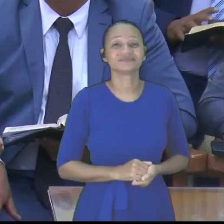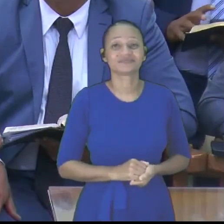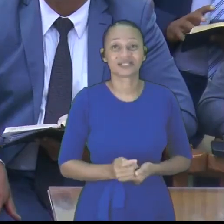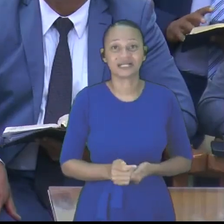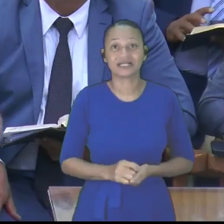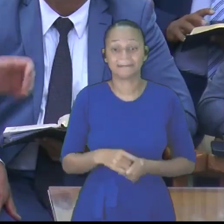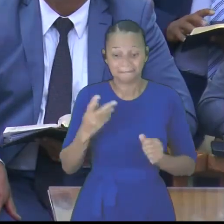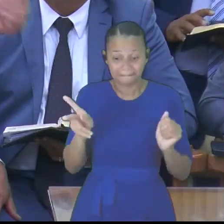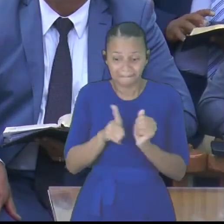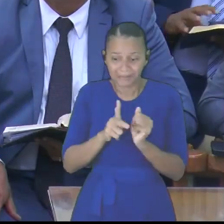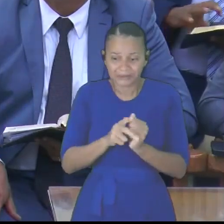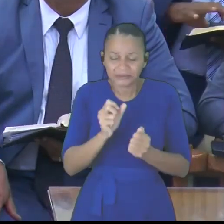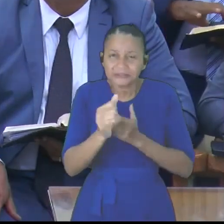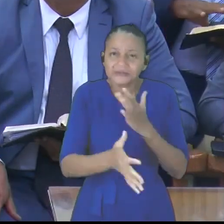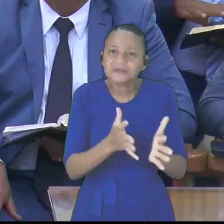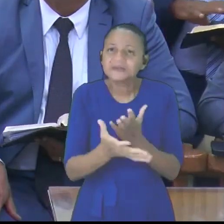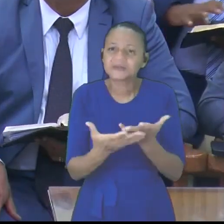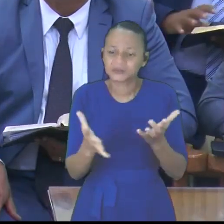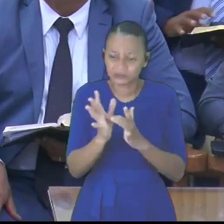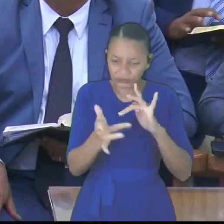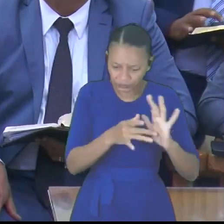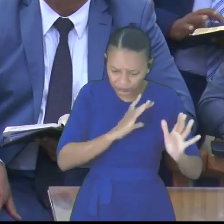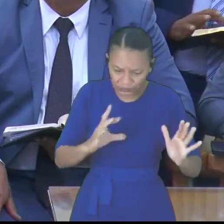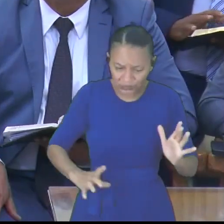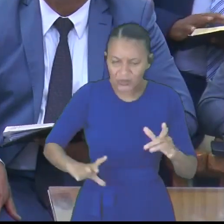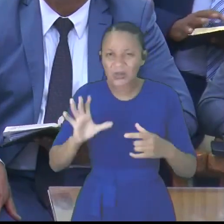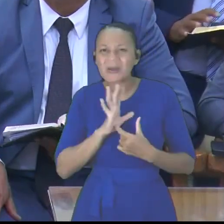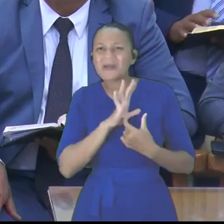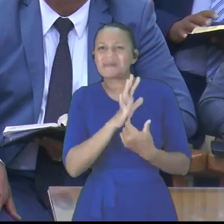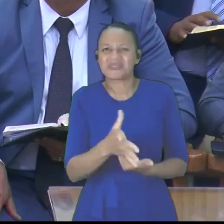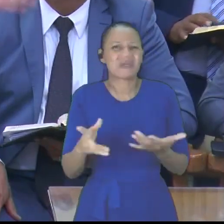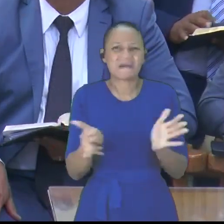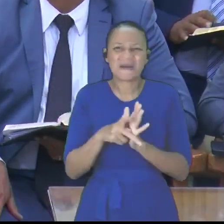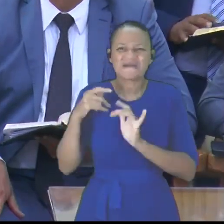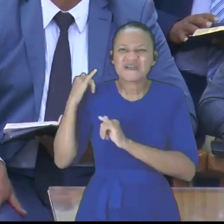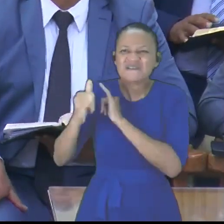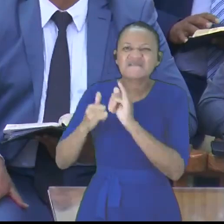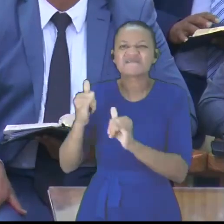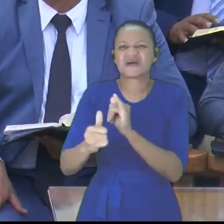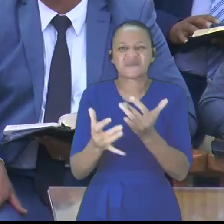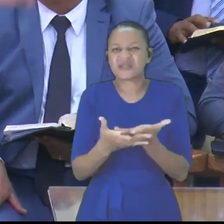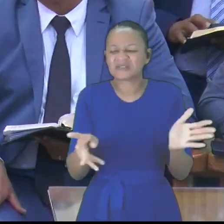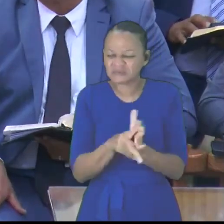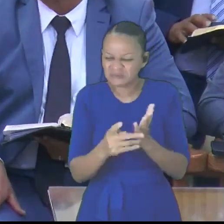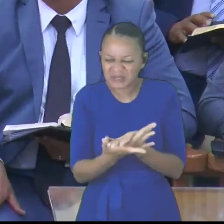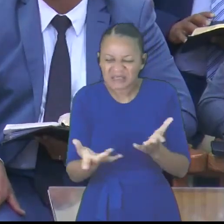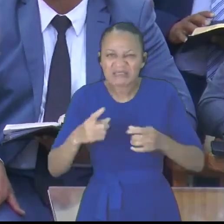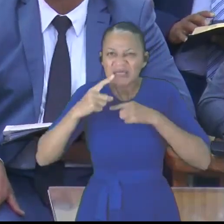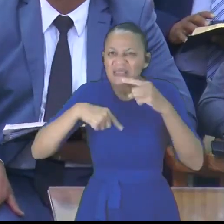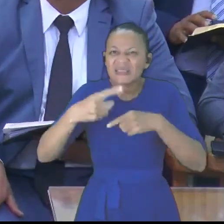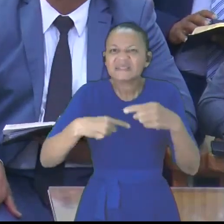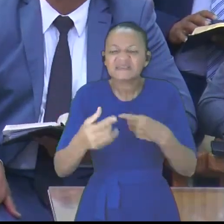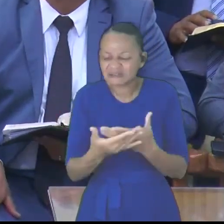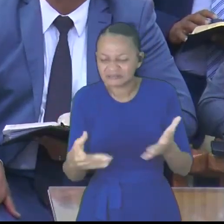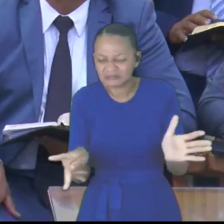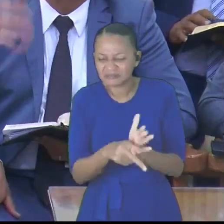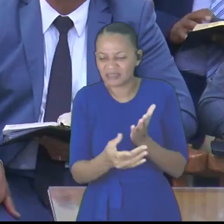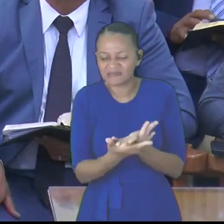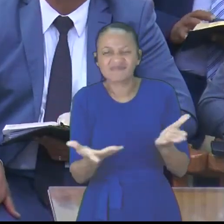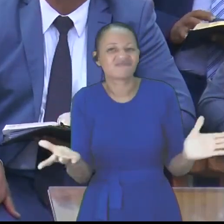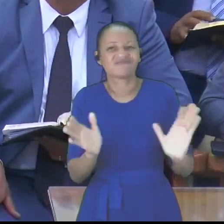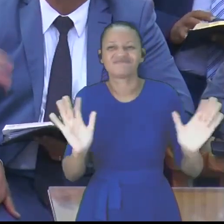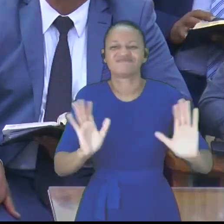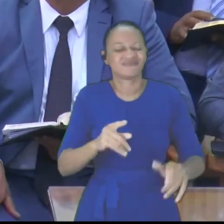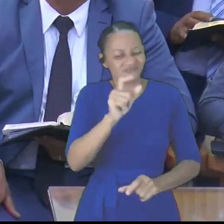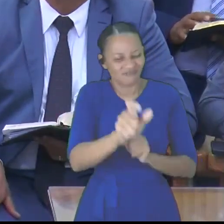Pedro estava dizendo: o Cristo que eu apresento não é uma fábula, não é uma enrolada, não é uma falcatrua.